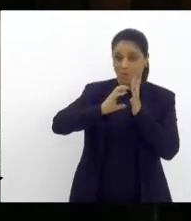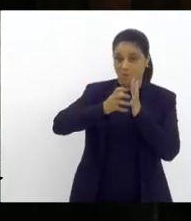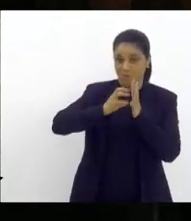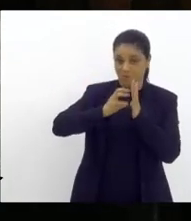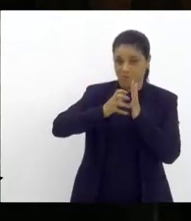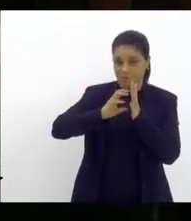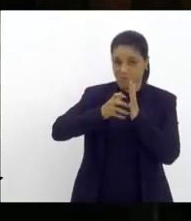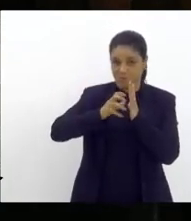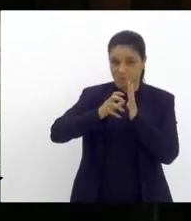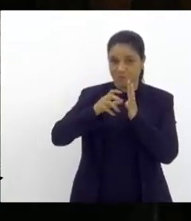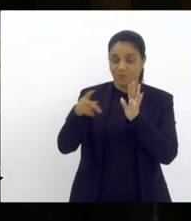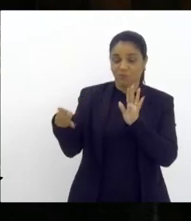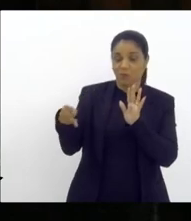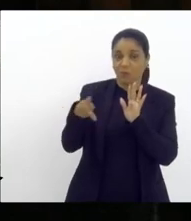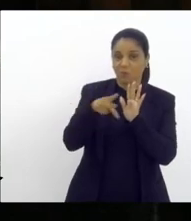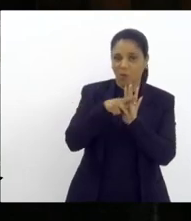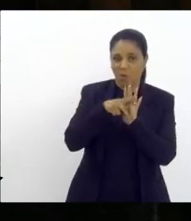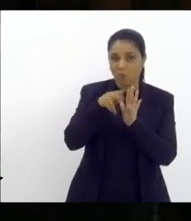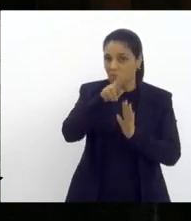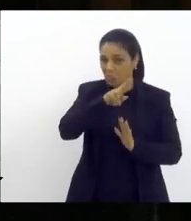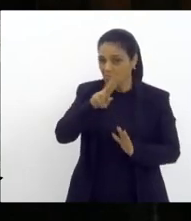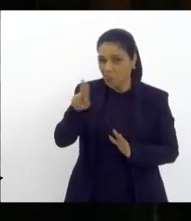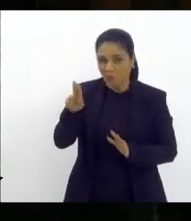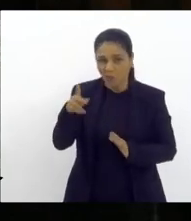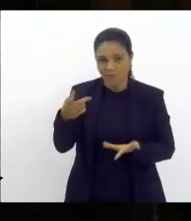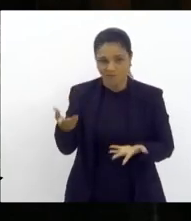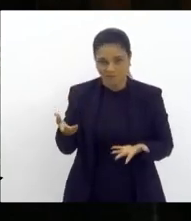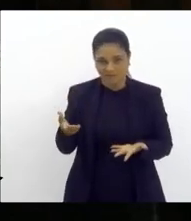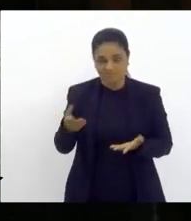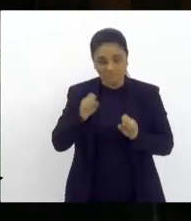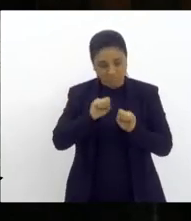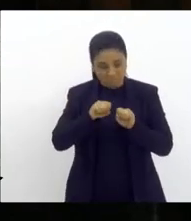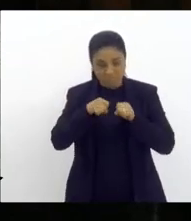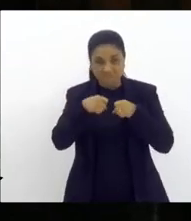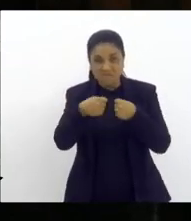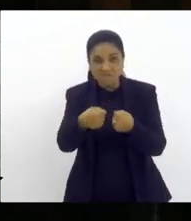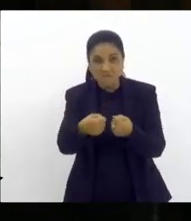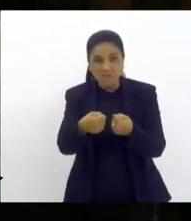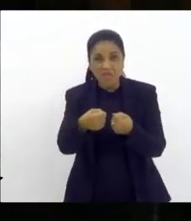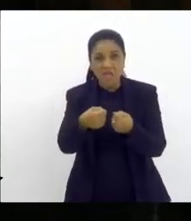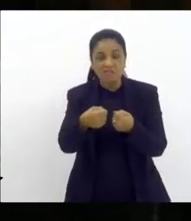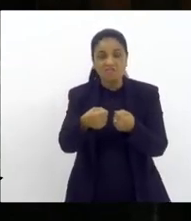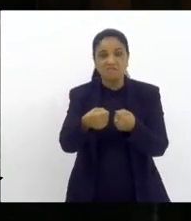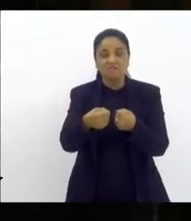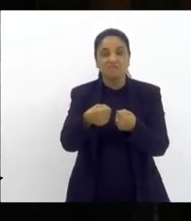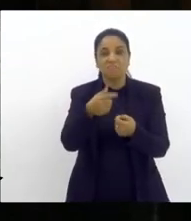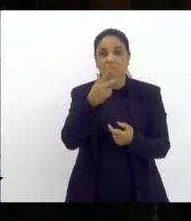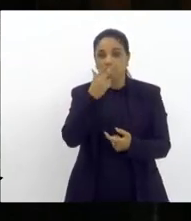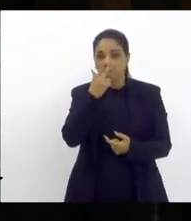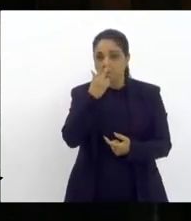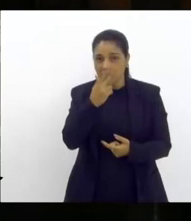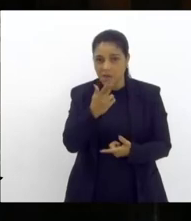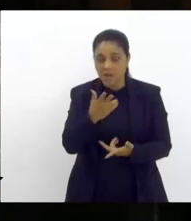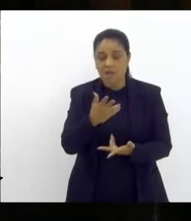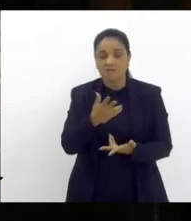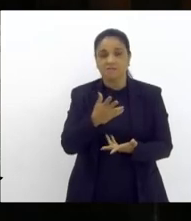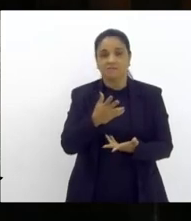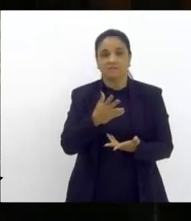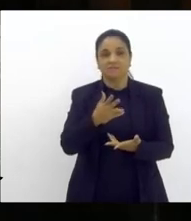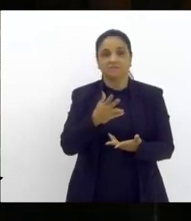no próprio nome um partido que defende por mais paradoxal que possa ser